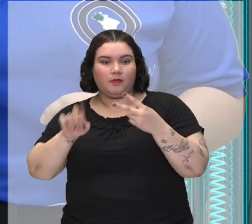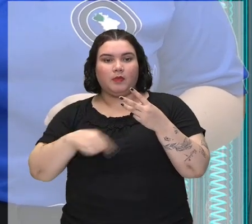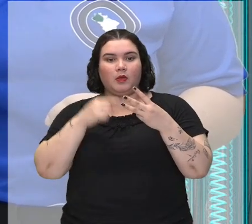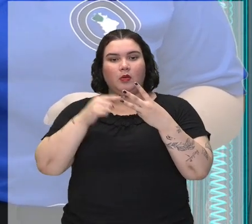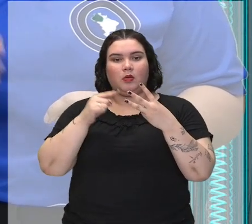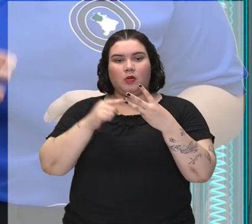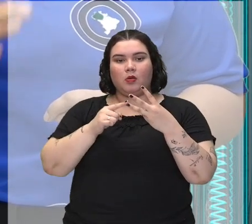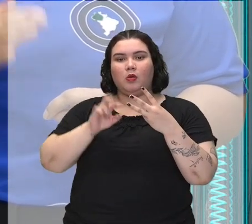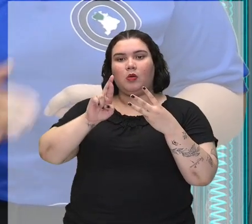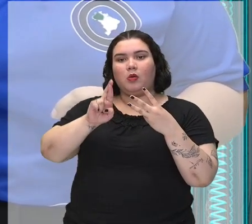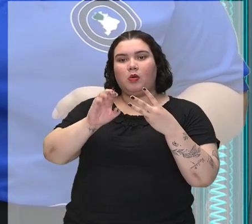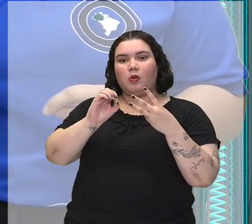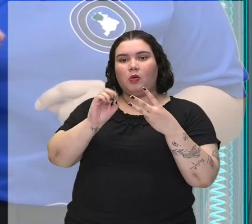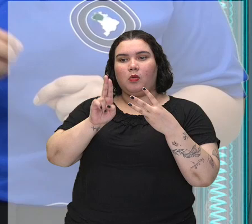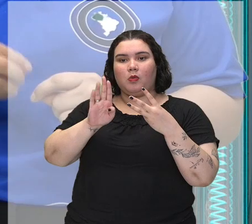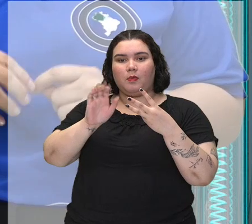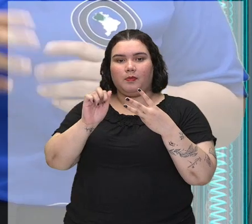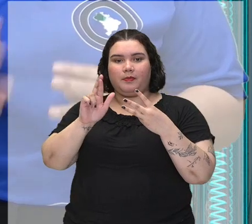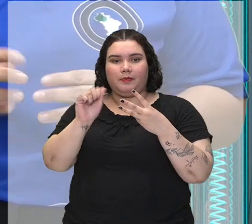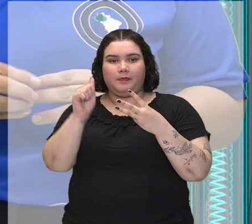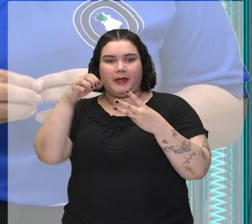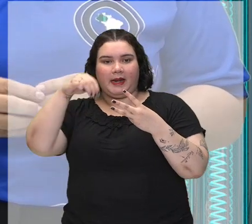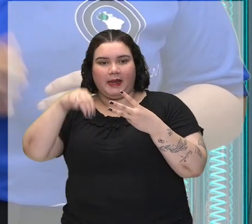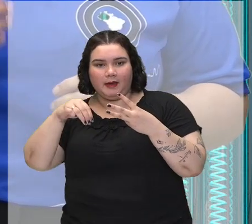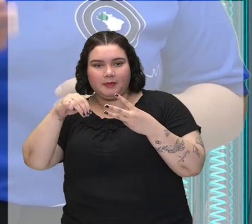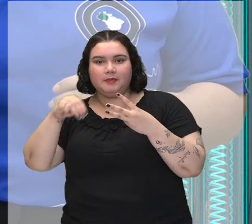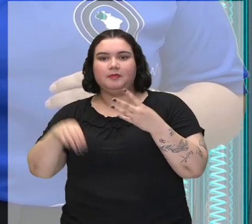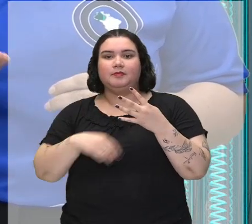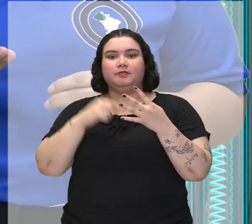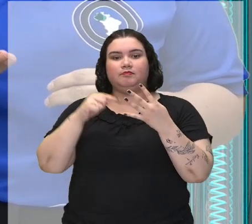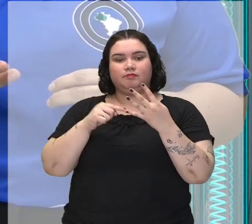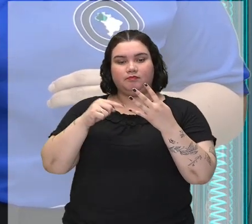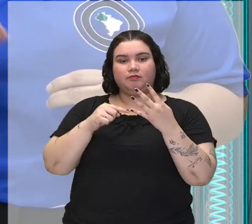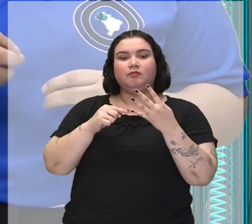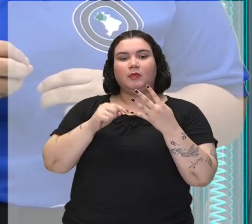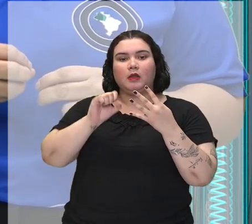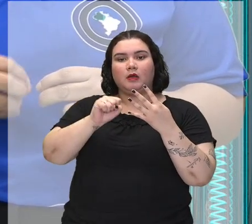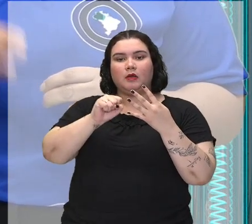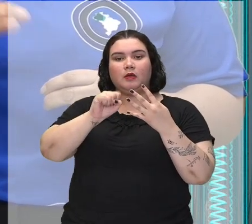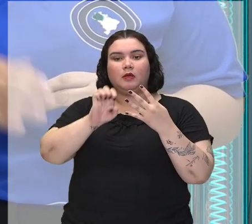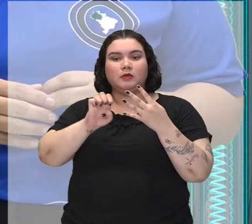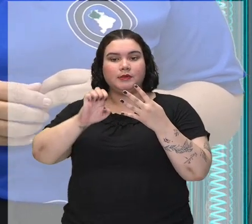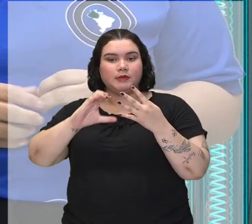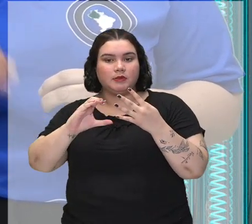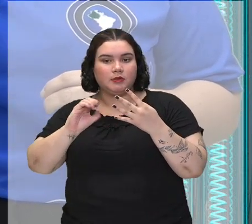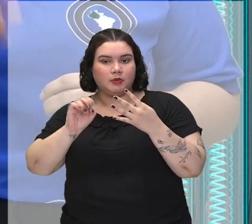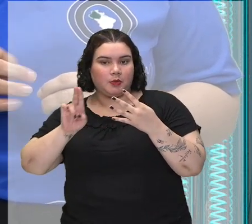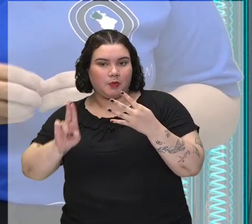terceira oração, roubaram nossas galinhas. E na quarta oração, o poço